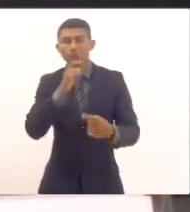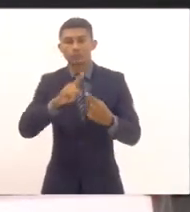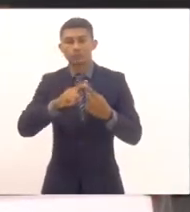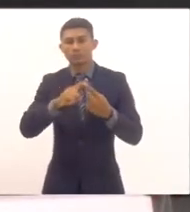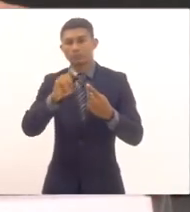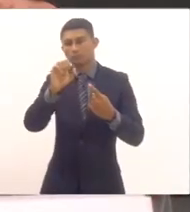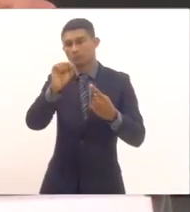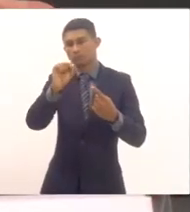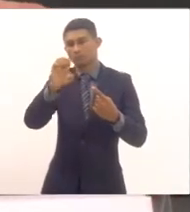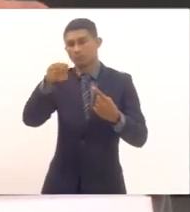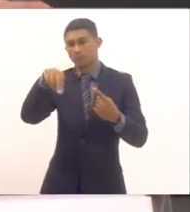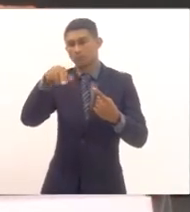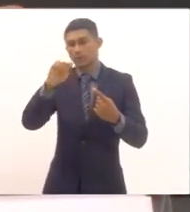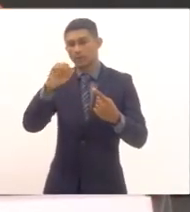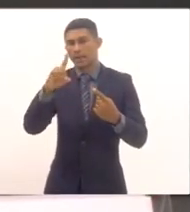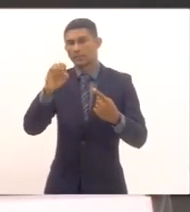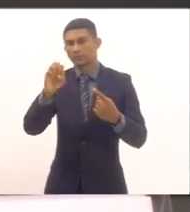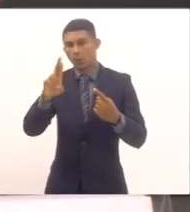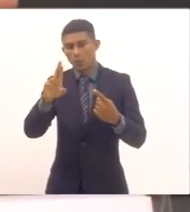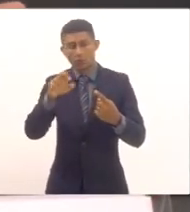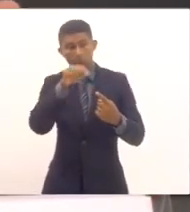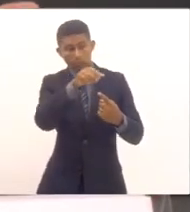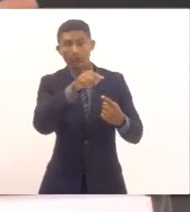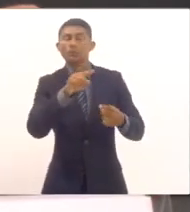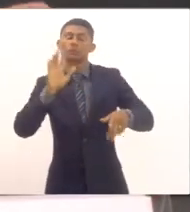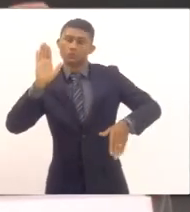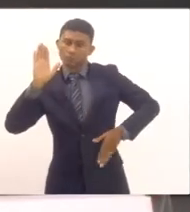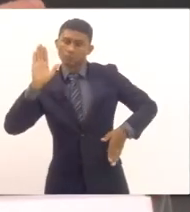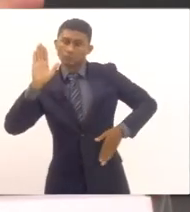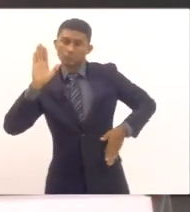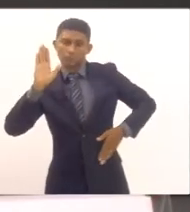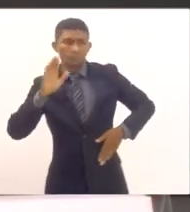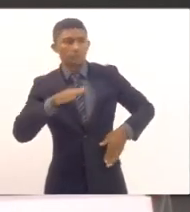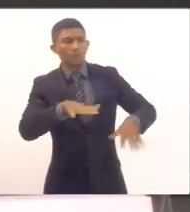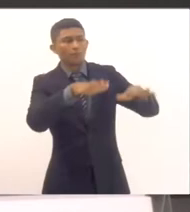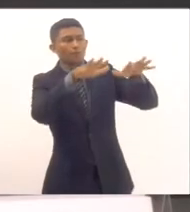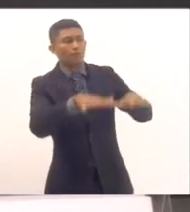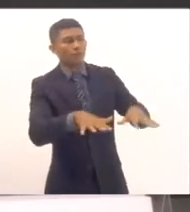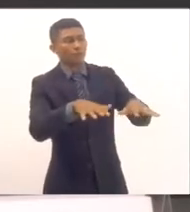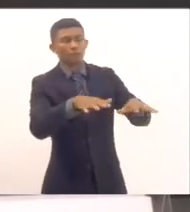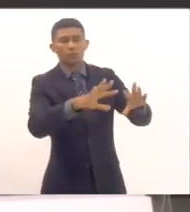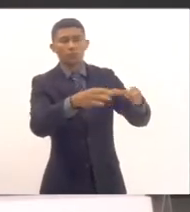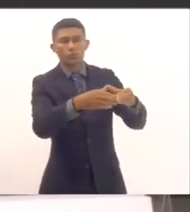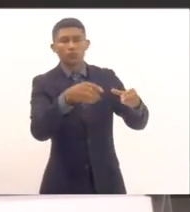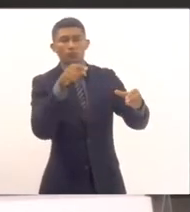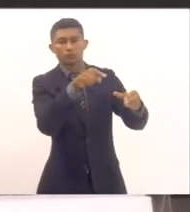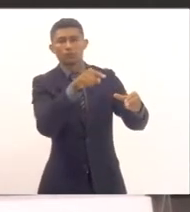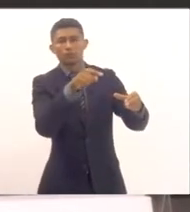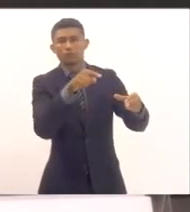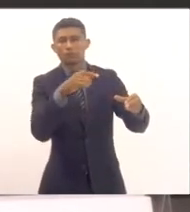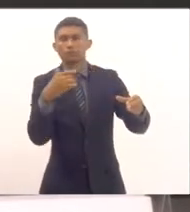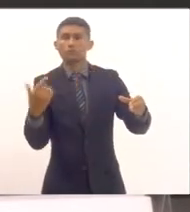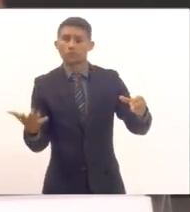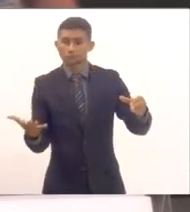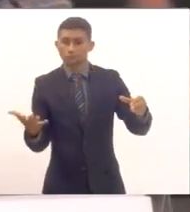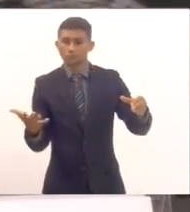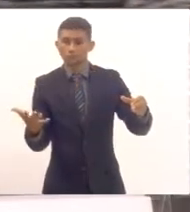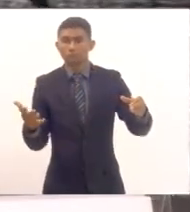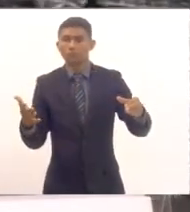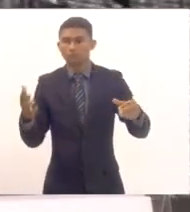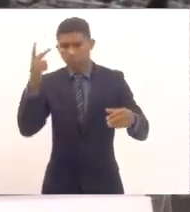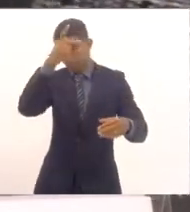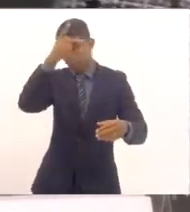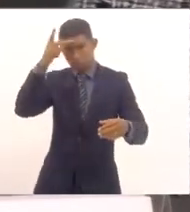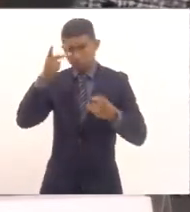eles estão lá muito tempo e hoje em qualquer usuário via que eles estavam lá